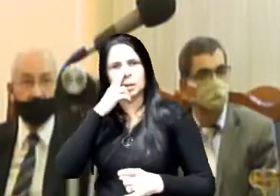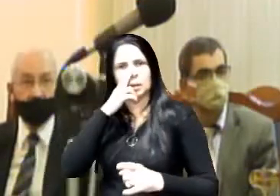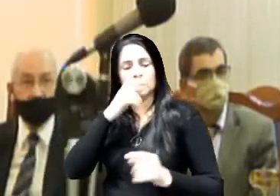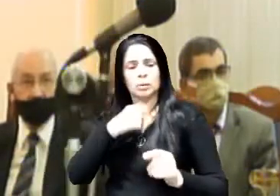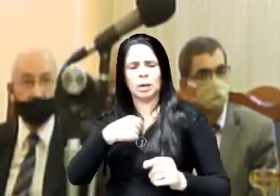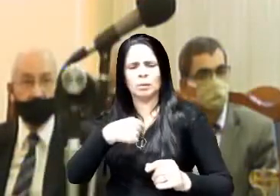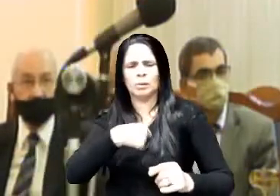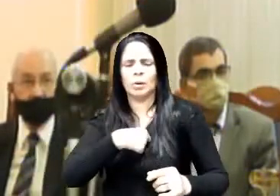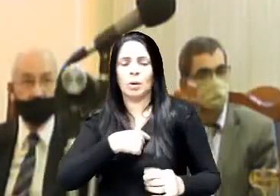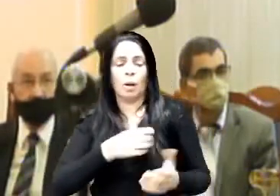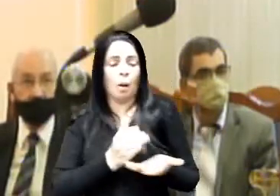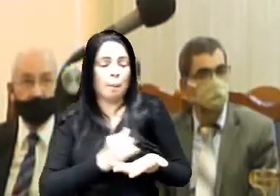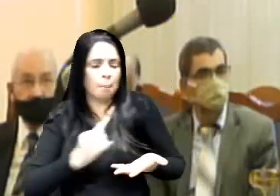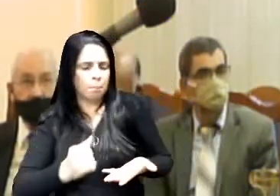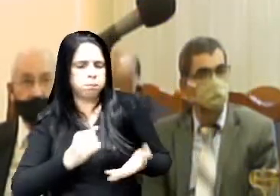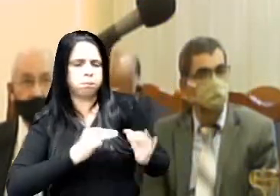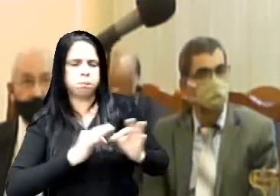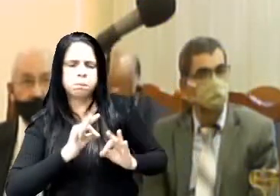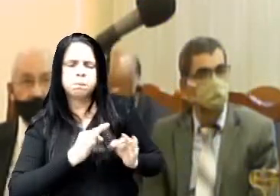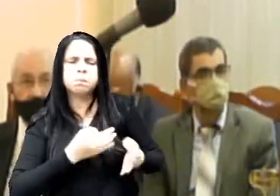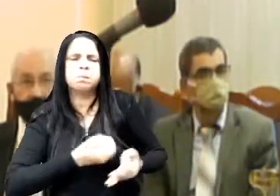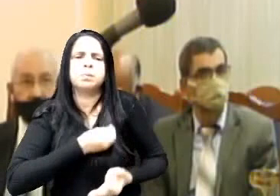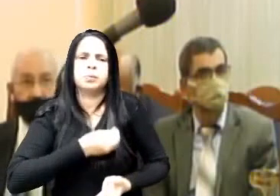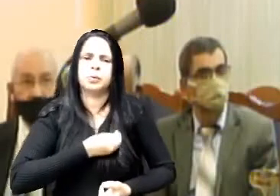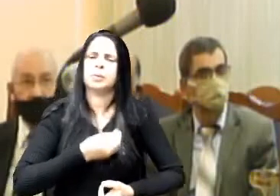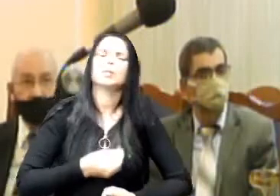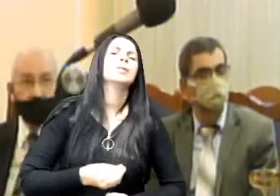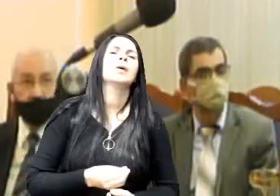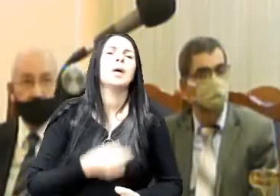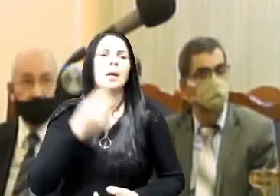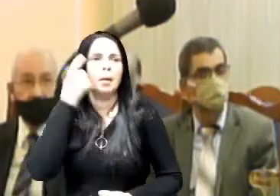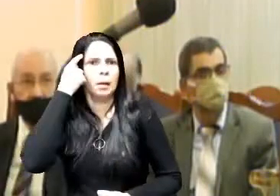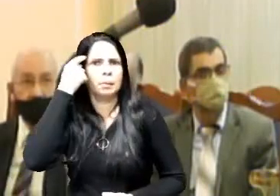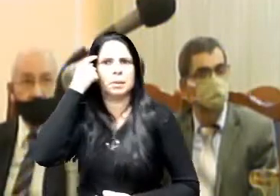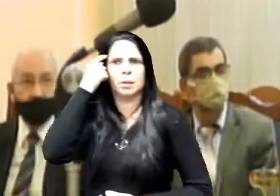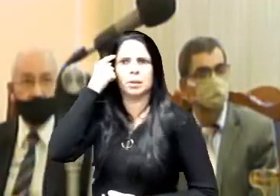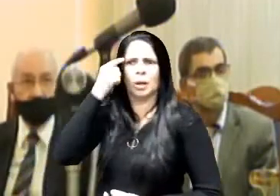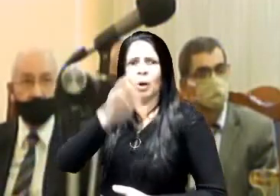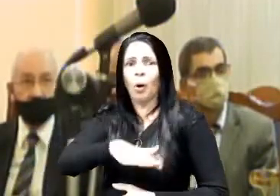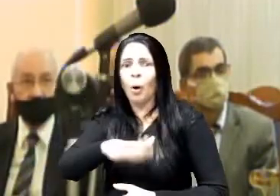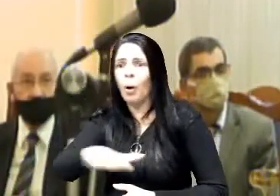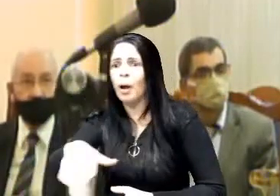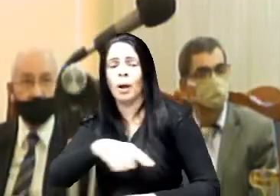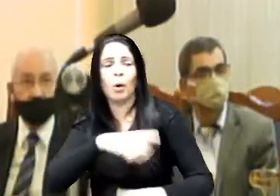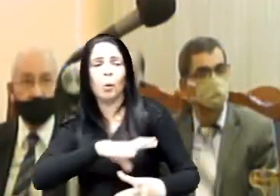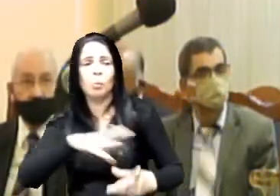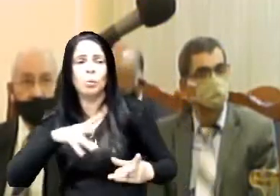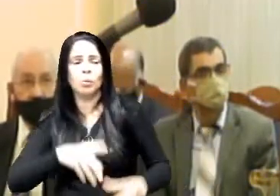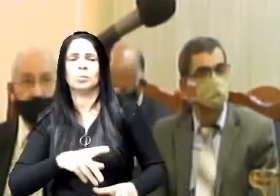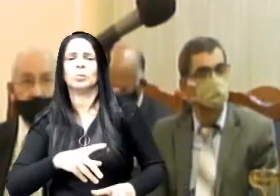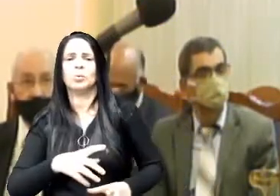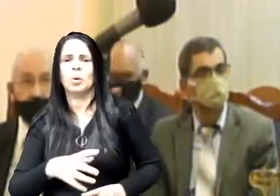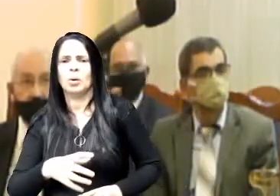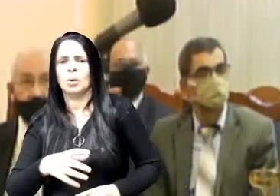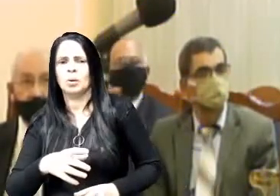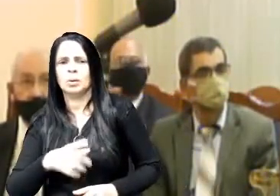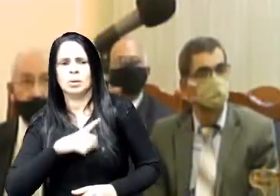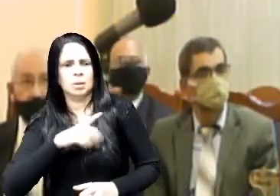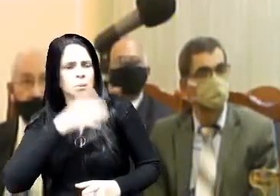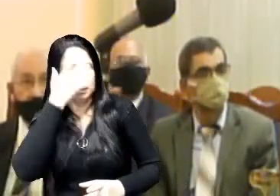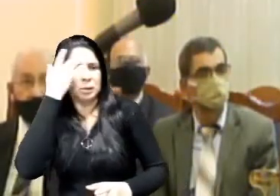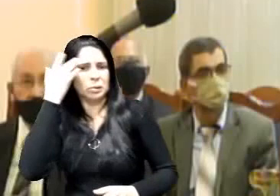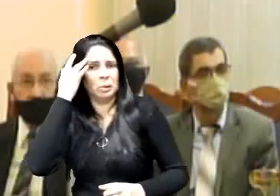fica admirado, né? Olha, o mundo está me odiando. Tem alguém me odiando. Aí João disse, não, meus